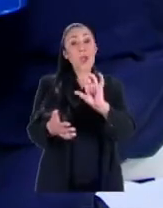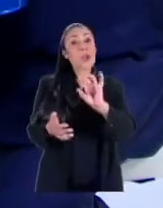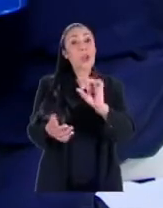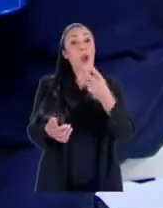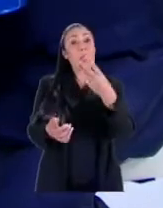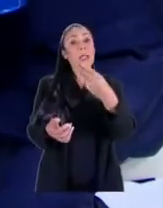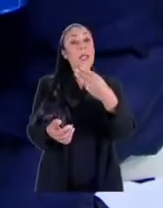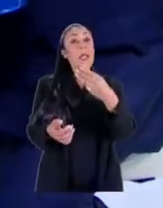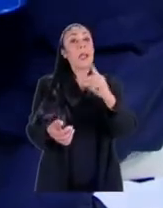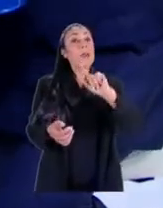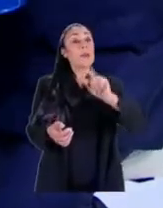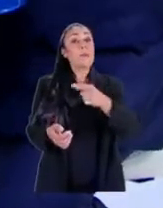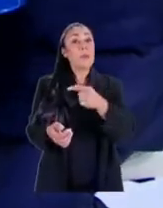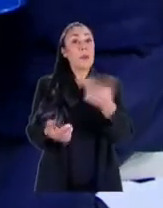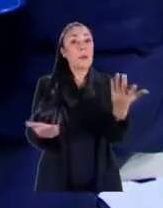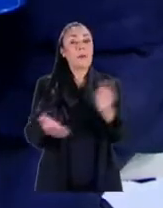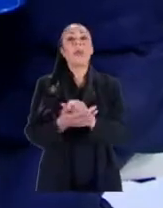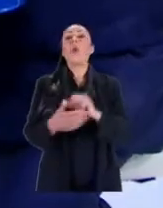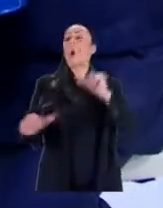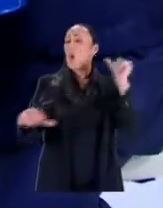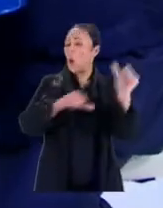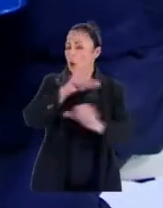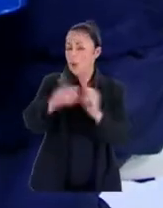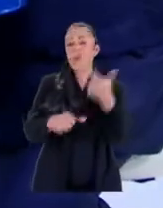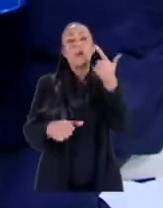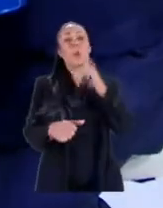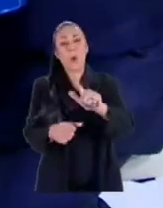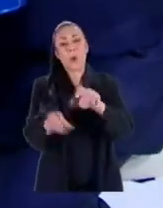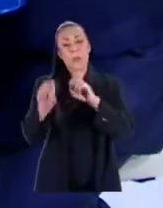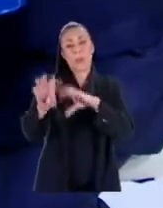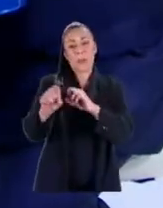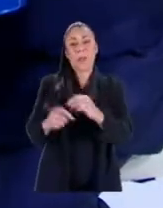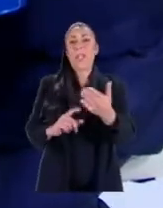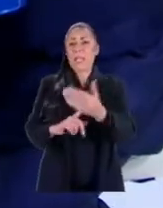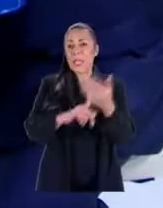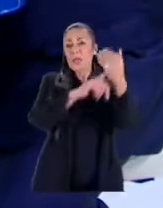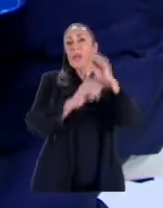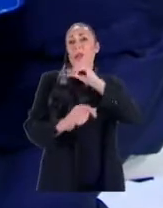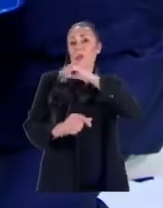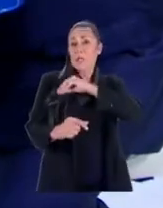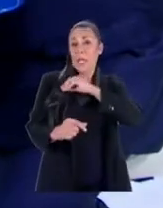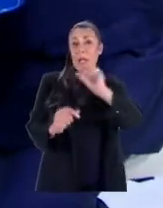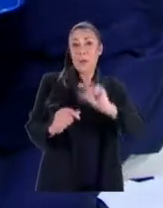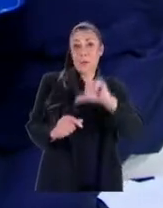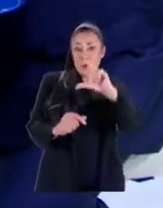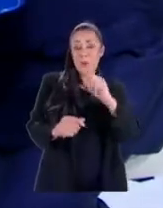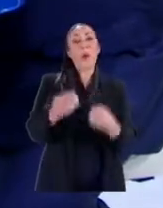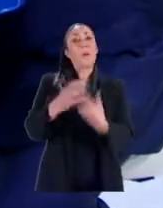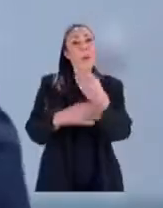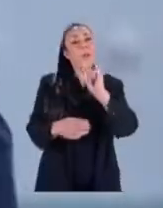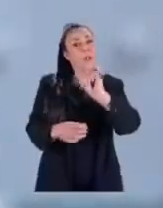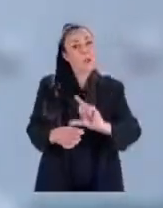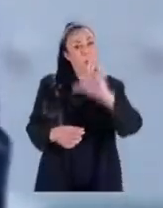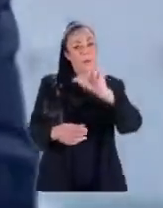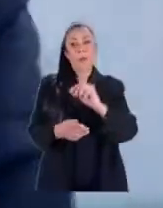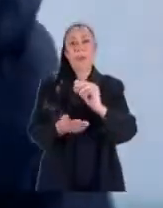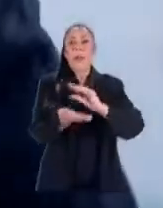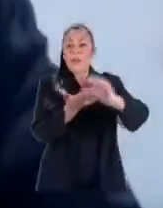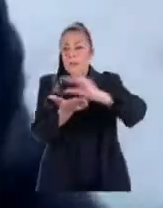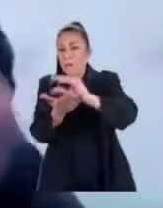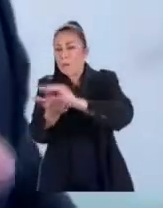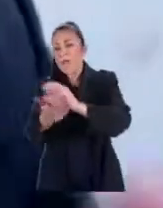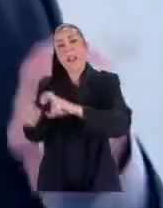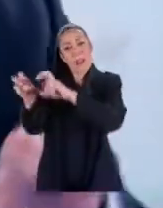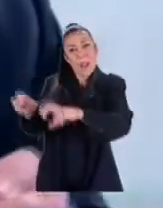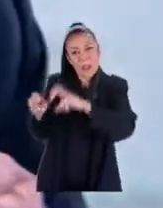outra revolução na educação, na ciência e tecnologia. Vamos aumentar salário, aumentar a produção, financiar mais a